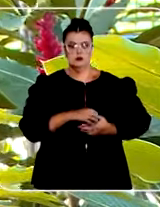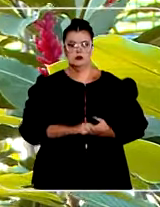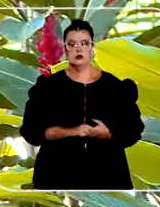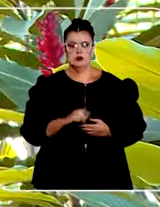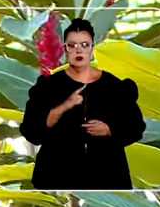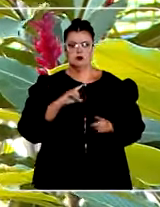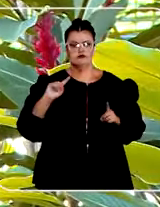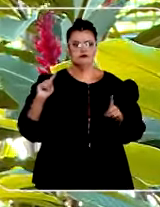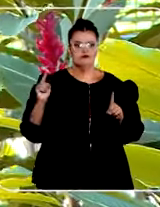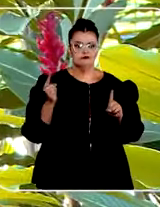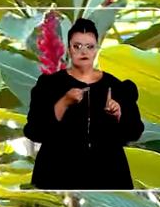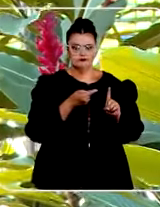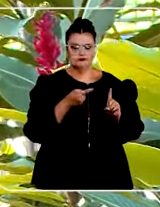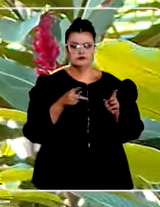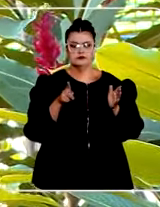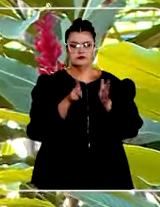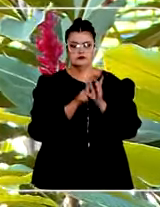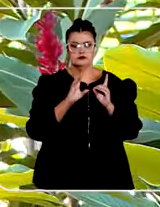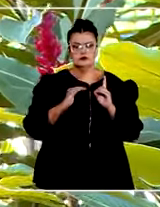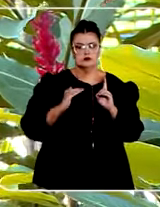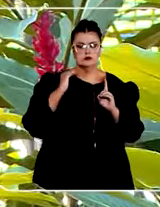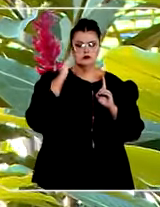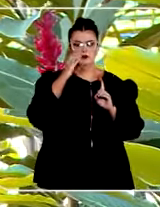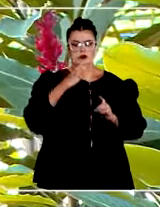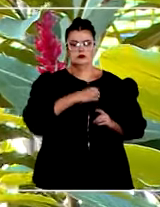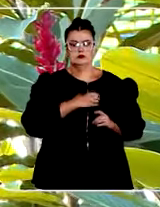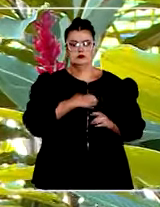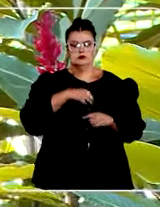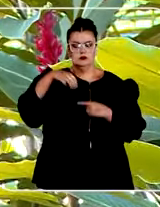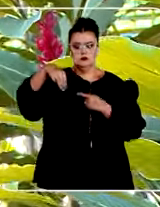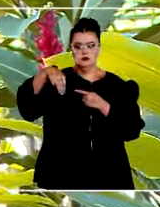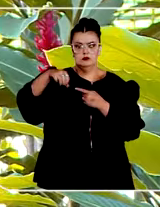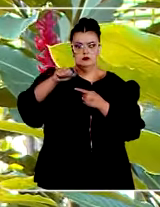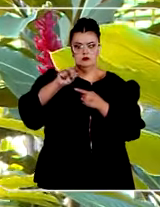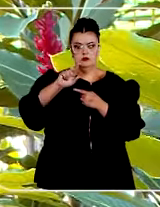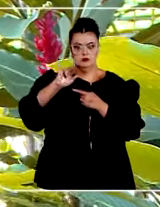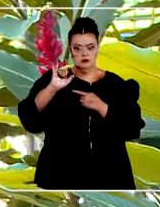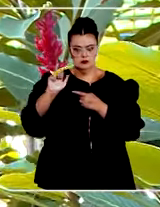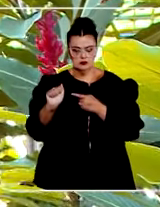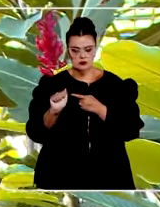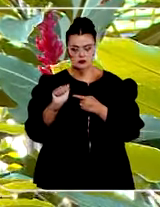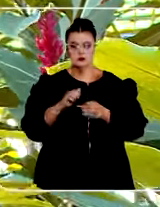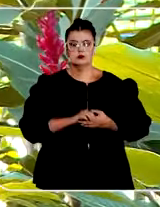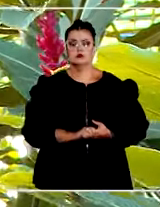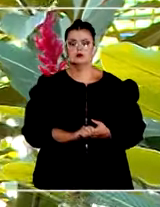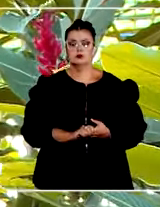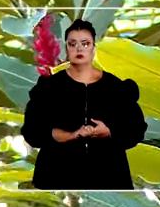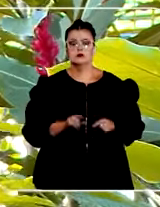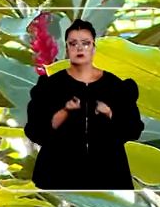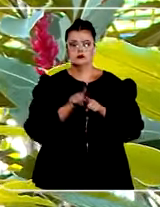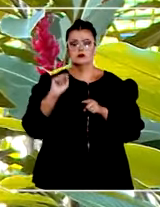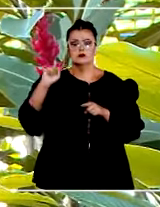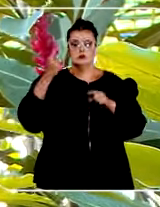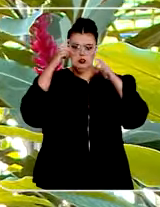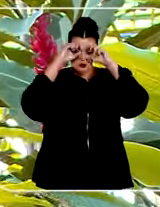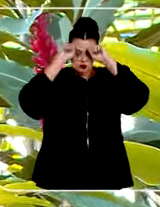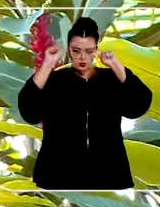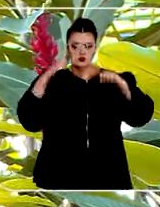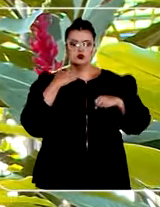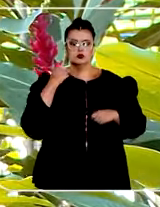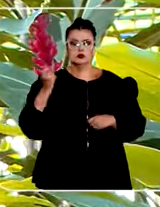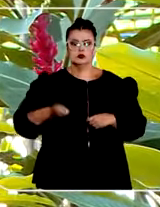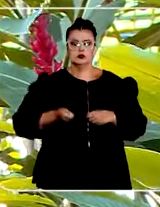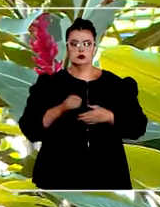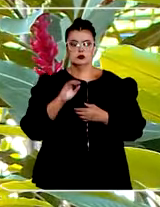tornaram-se Réus a desembargadora do Tribunal de Justiça da Bahia Maria do Socorro Barreto Santiago e o ex-juiz